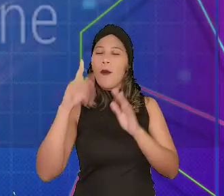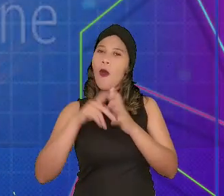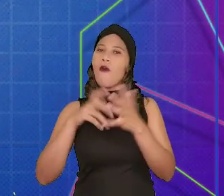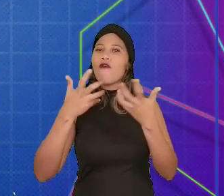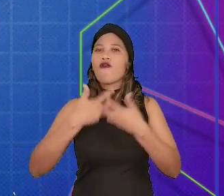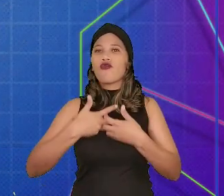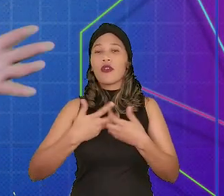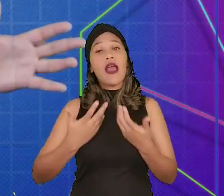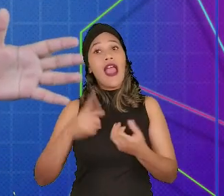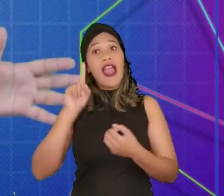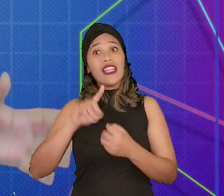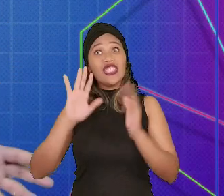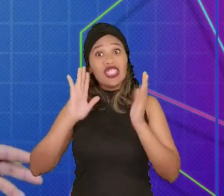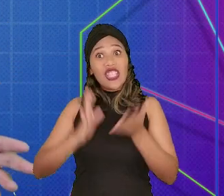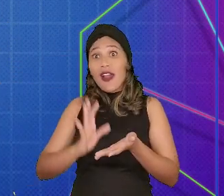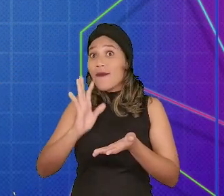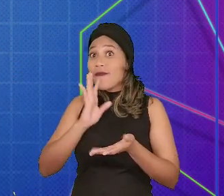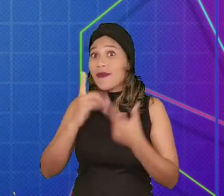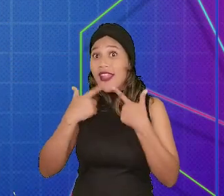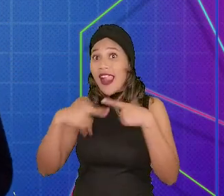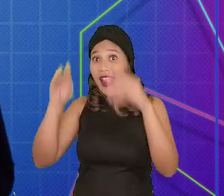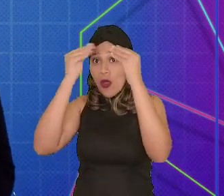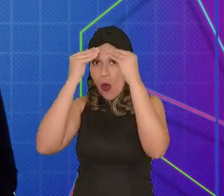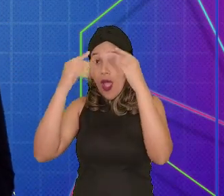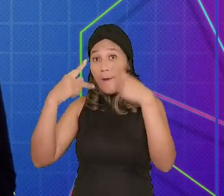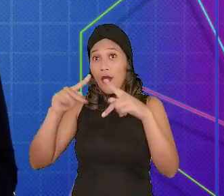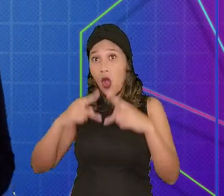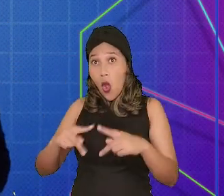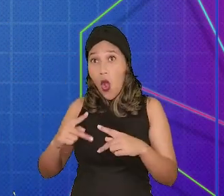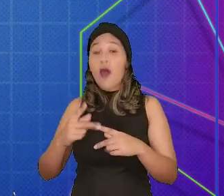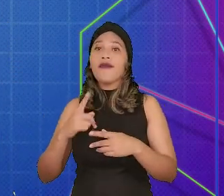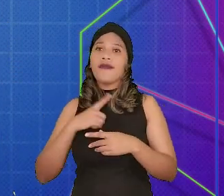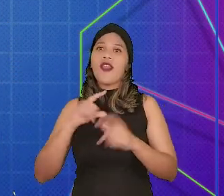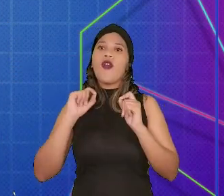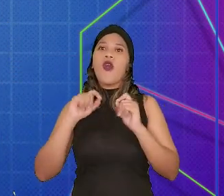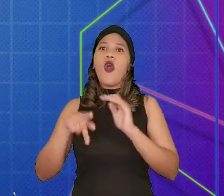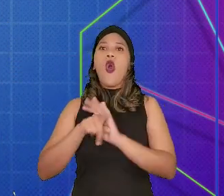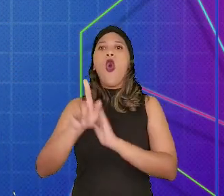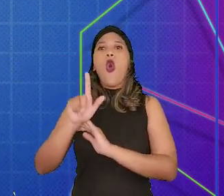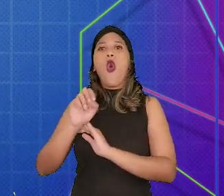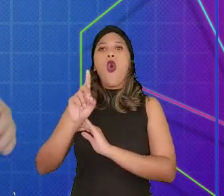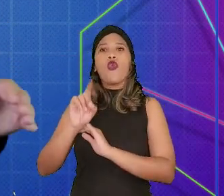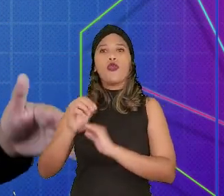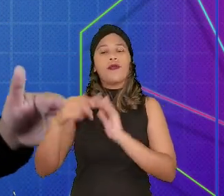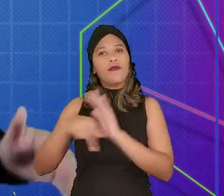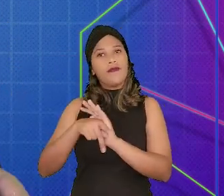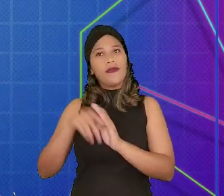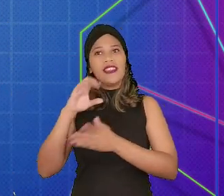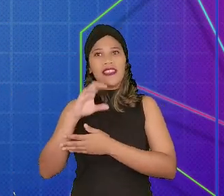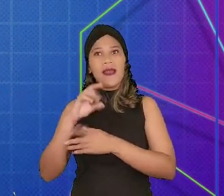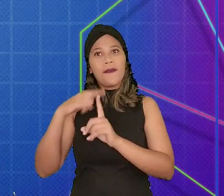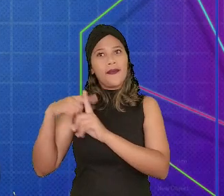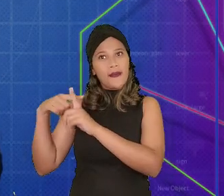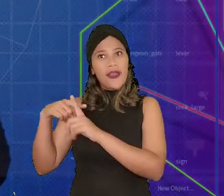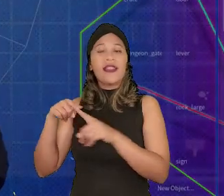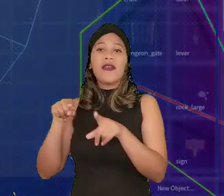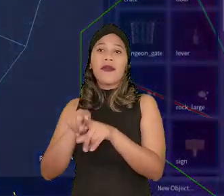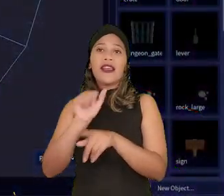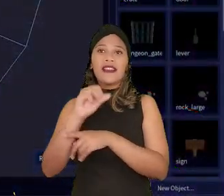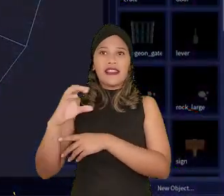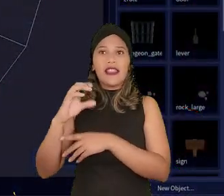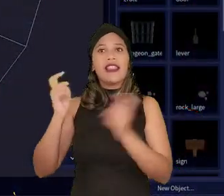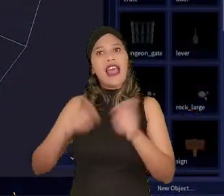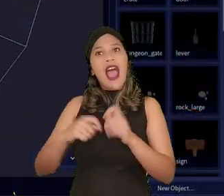seu funcionamento. Para aqueles que já dominam as linguagens da programação, o Godot permite ainda que a C++ e a C